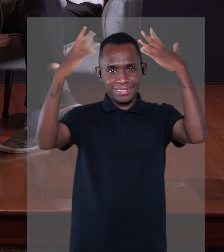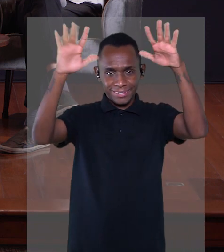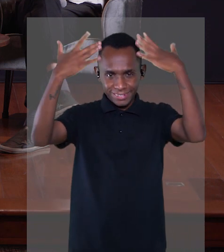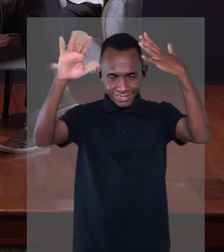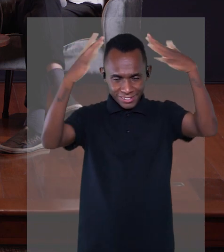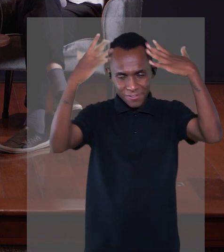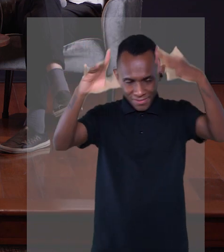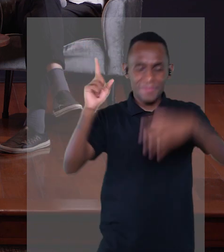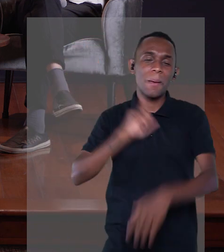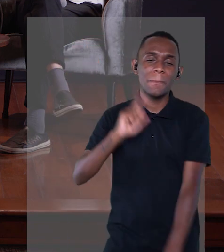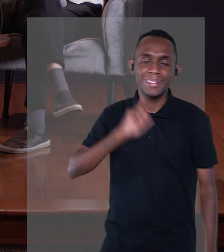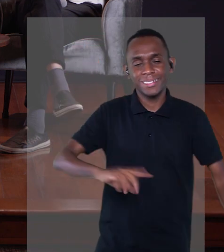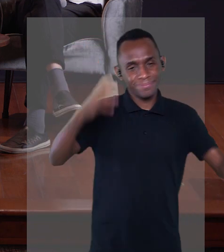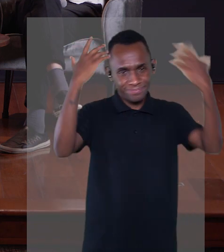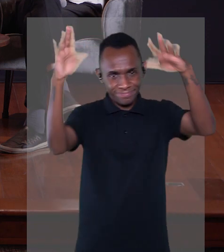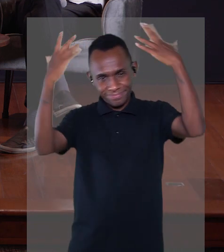Viva Minas!